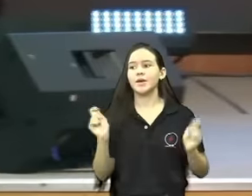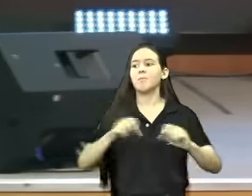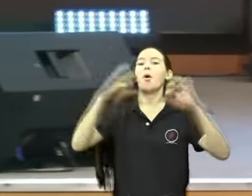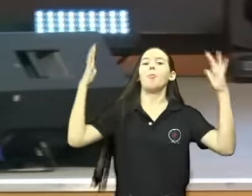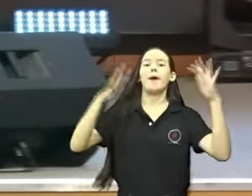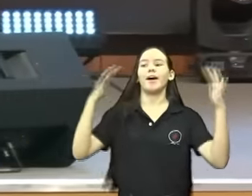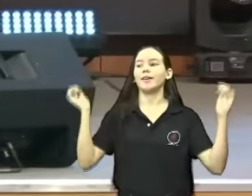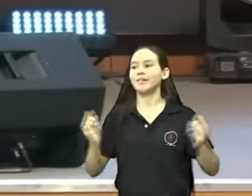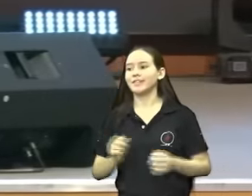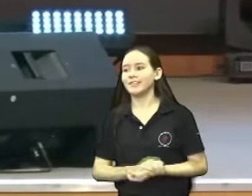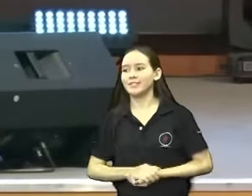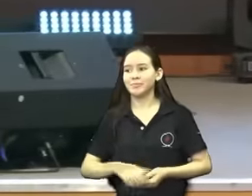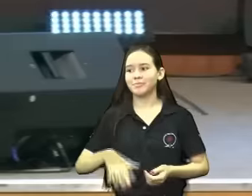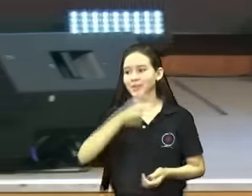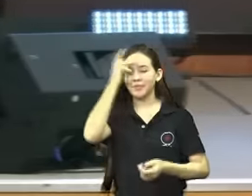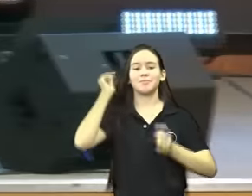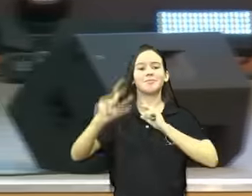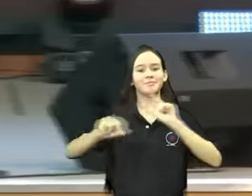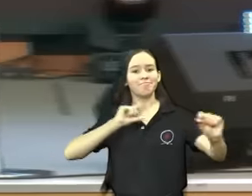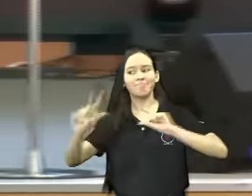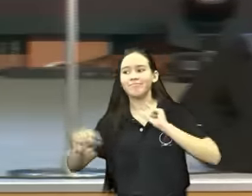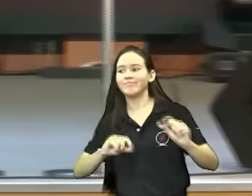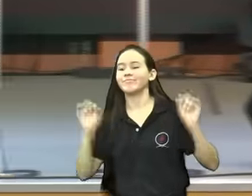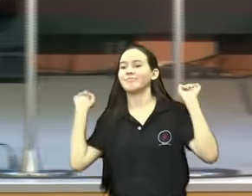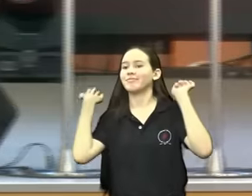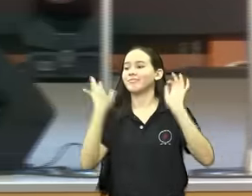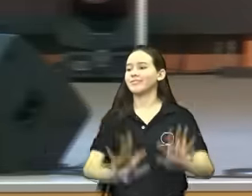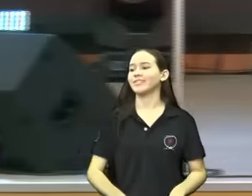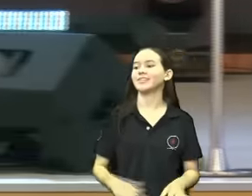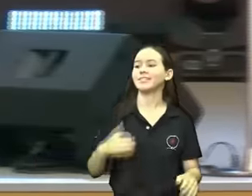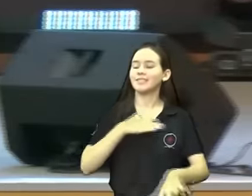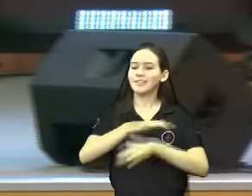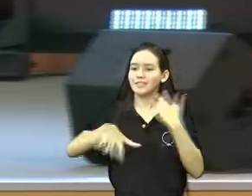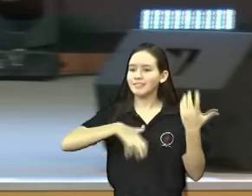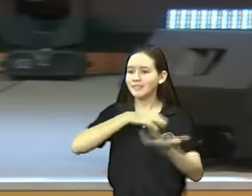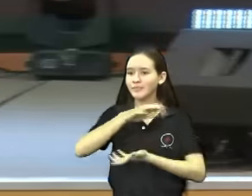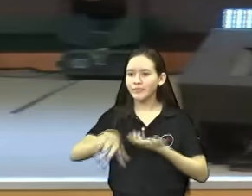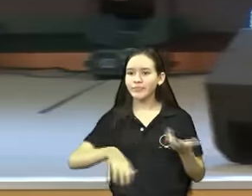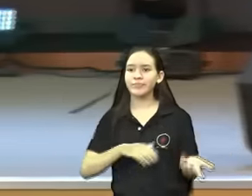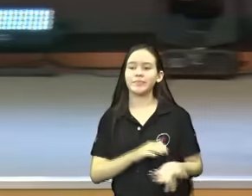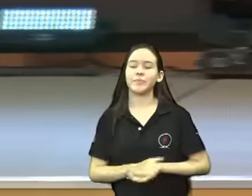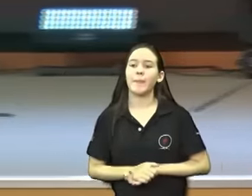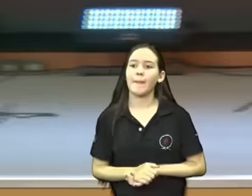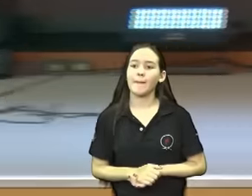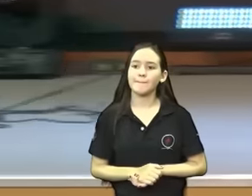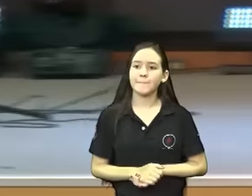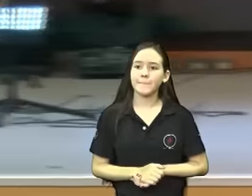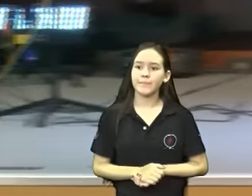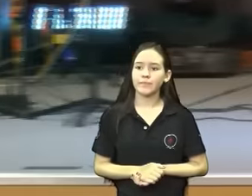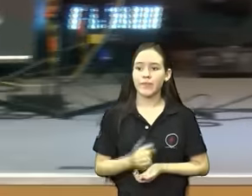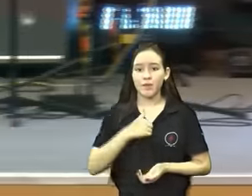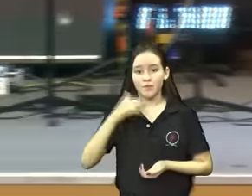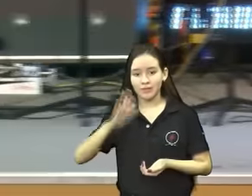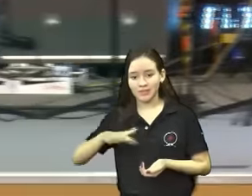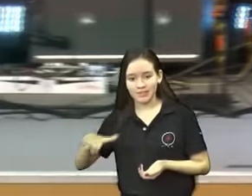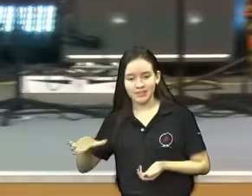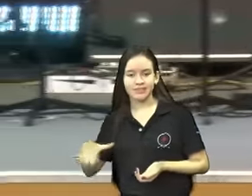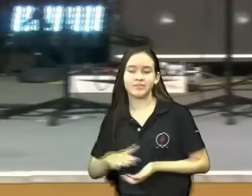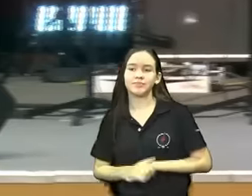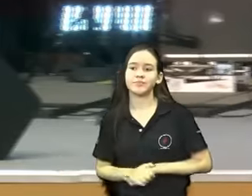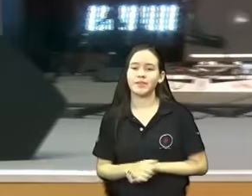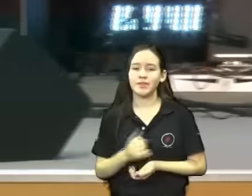nego pulou uma recuaram chamaram na época o top aí eu e meu garoto